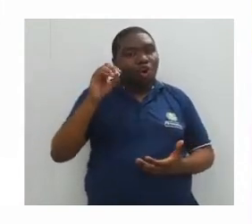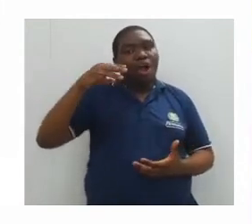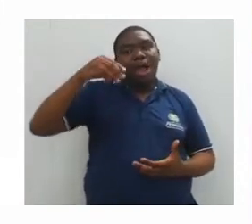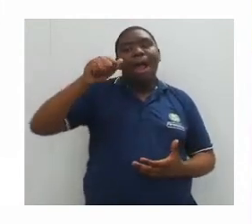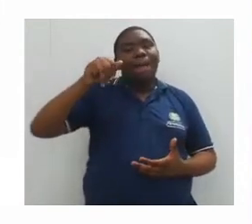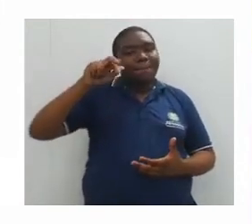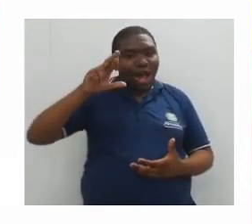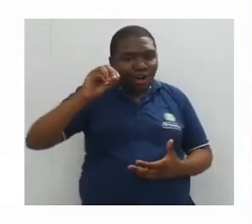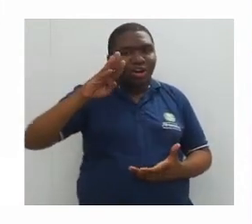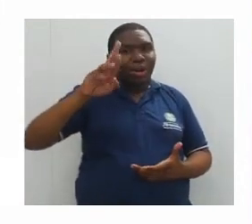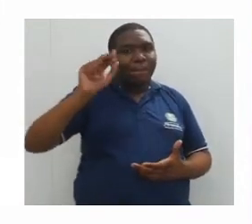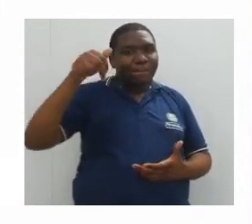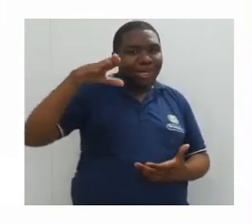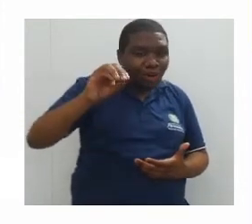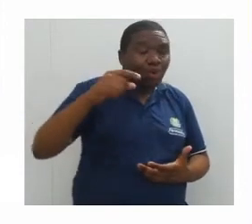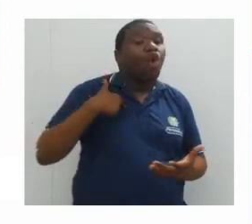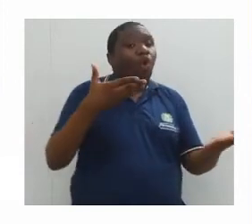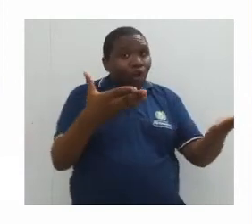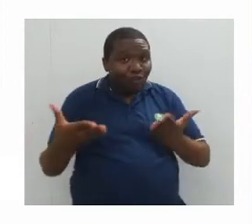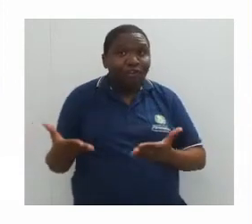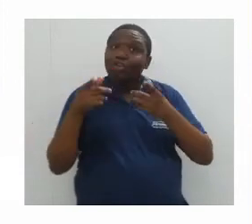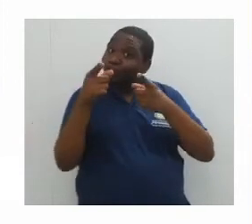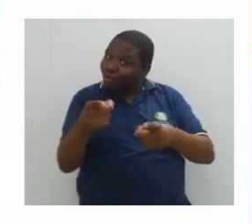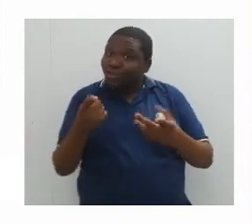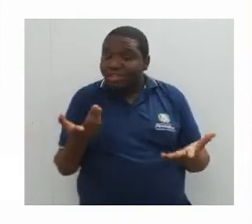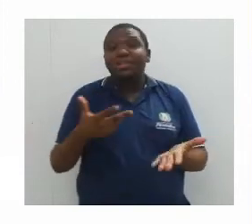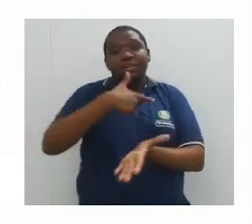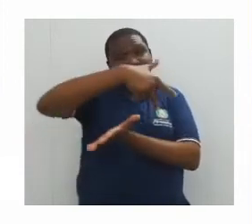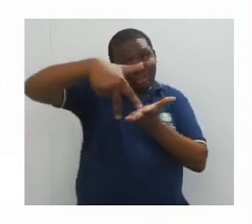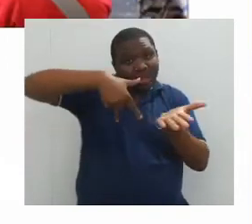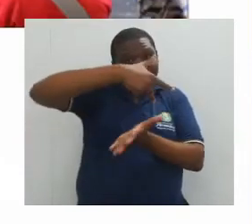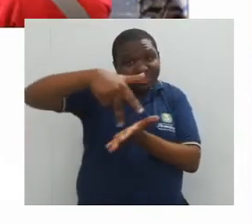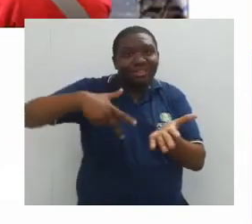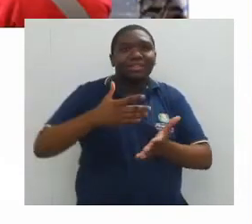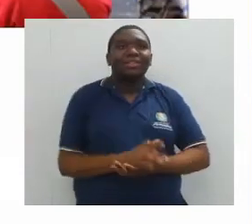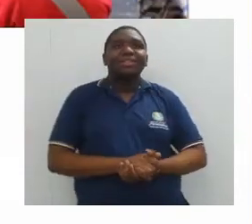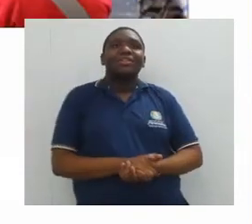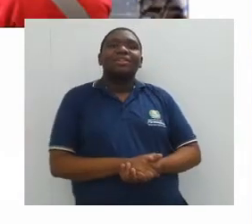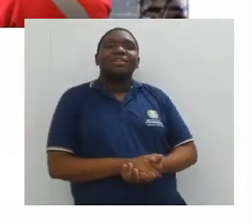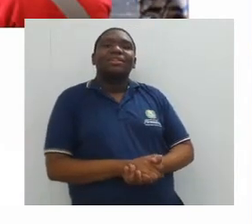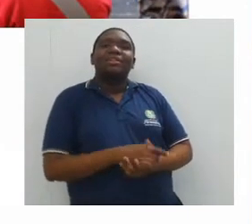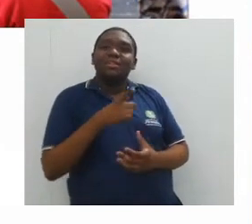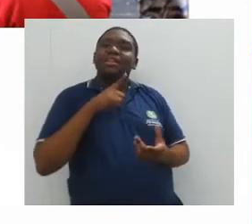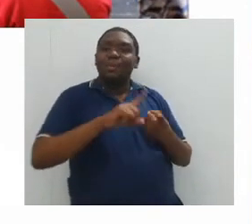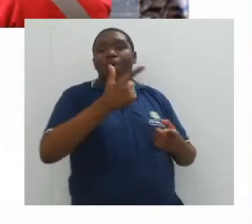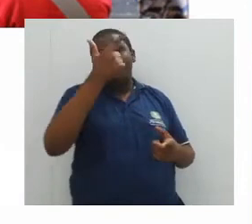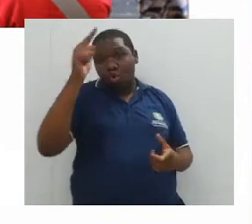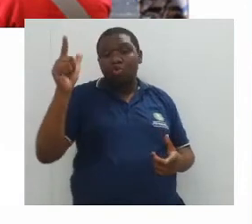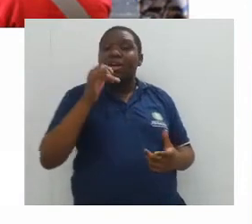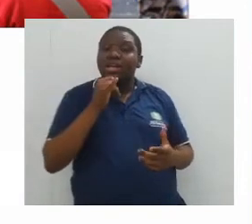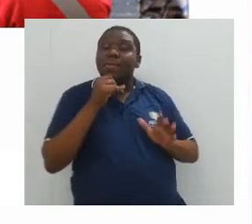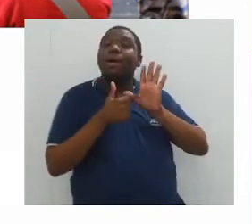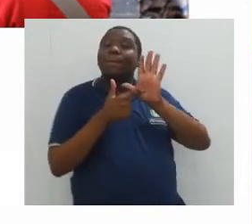eu convido quando passar tudo isso daí para ir pro coco do Amaro Branco. A gente tem outros exemplos de apresentação